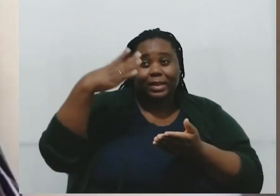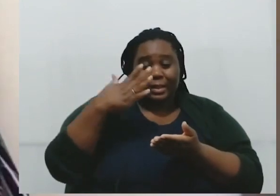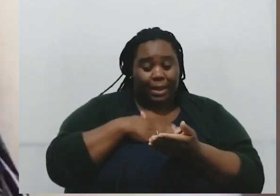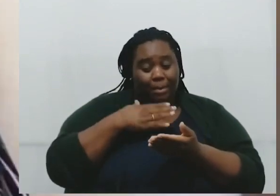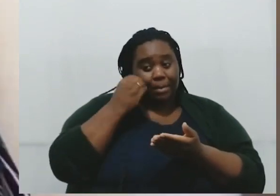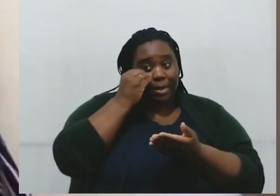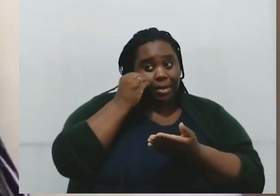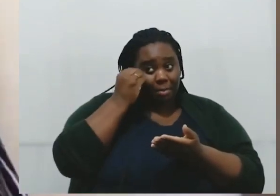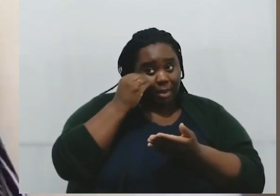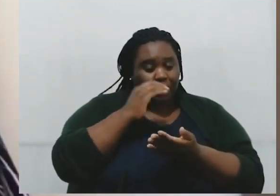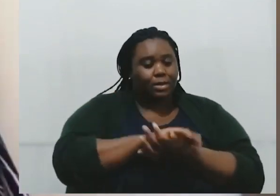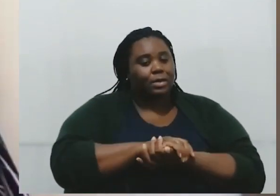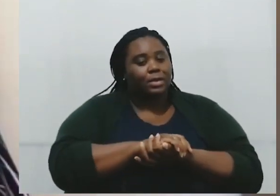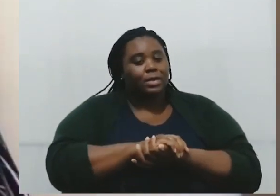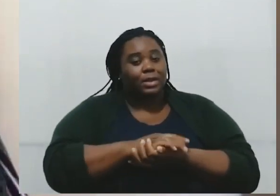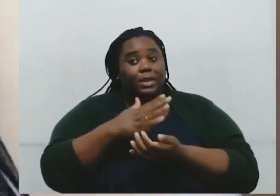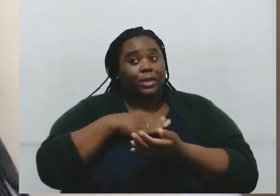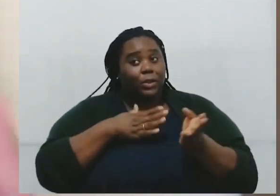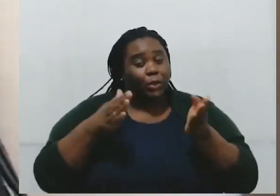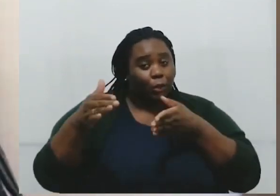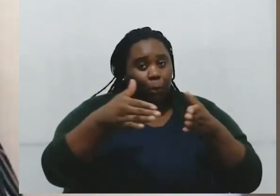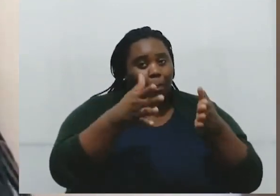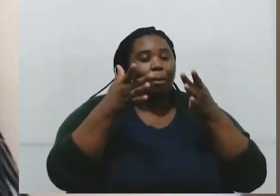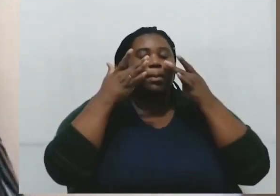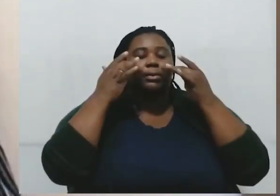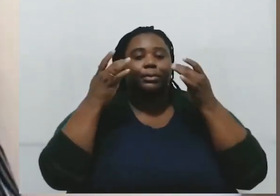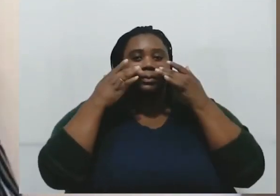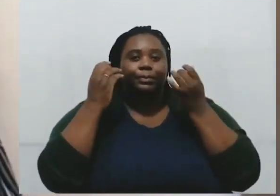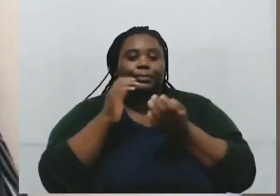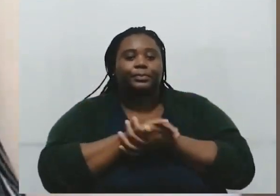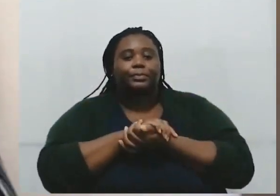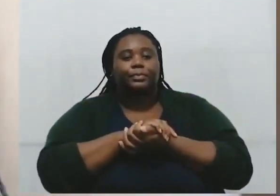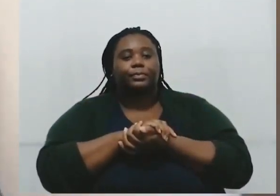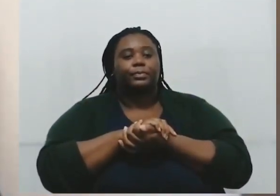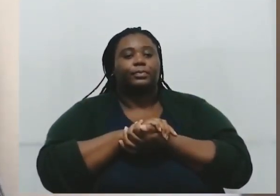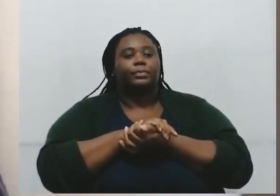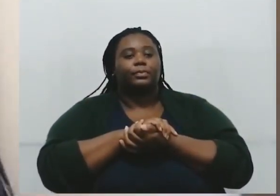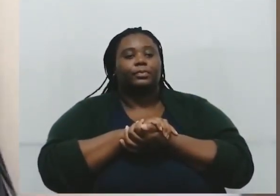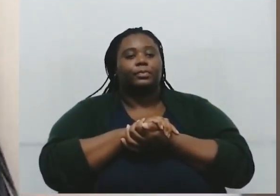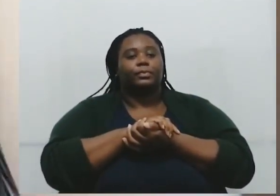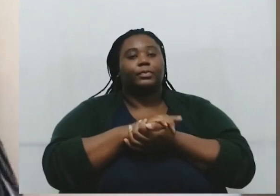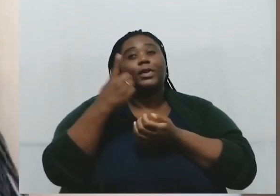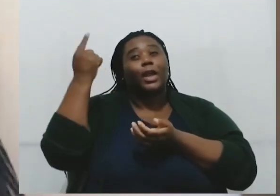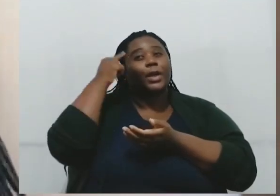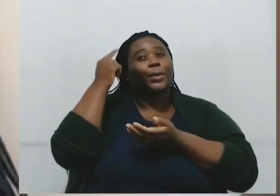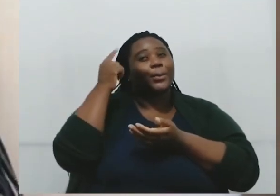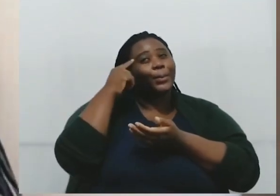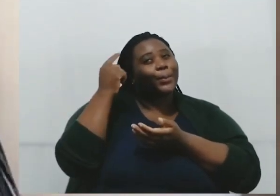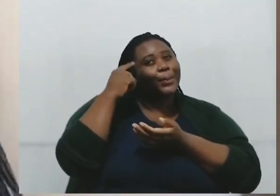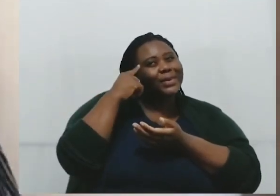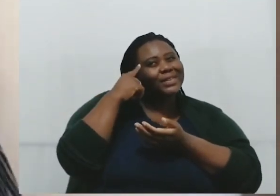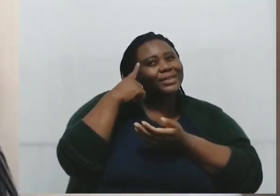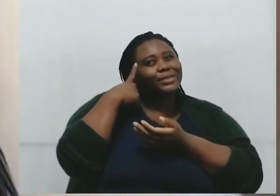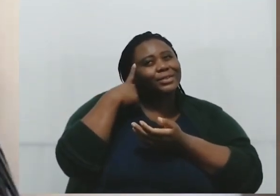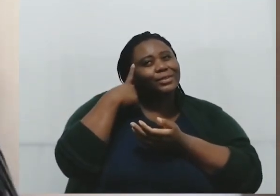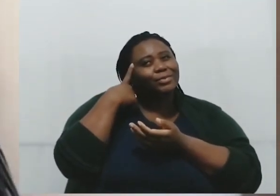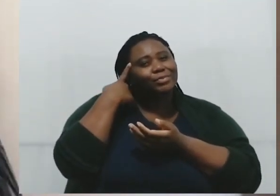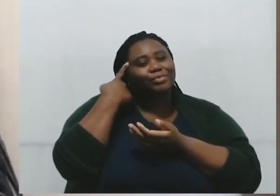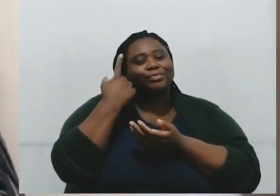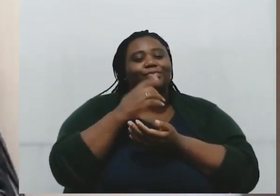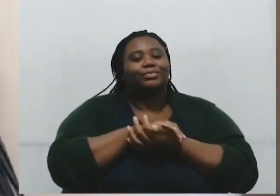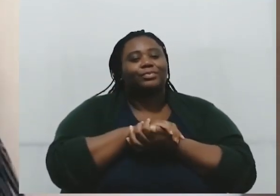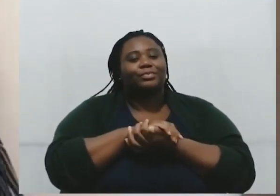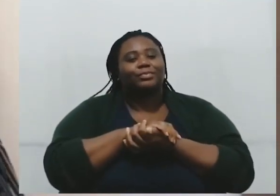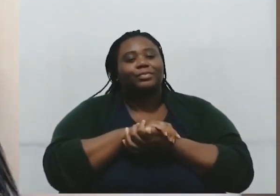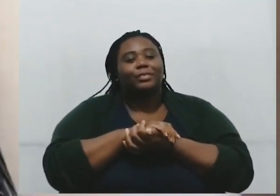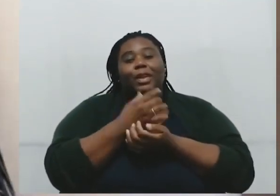fico pensando até na quantidade de produções que eu fiz até hoje como diretora,